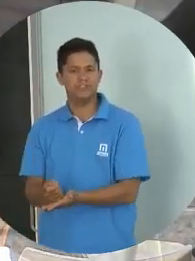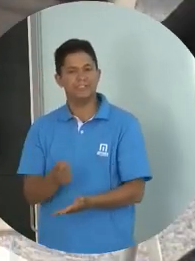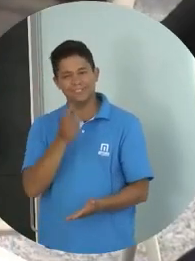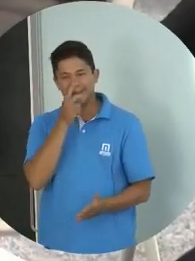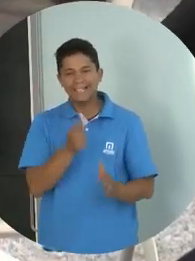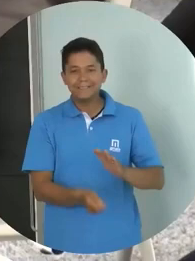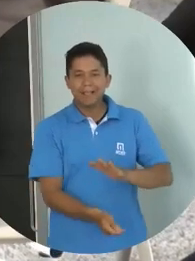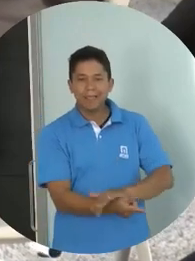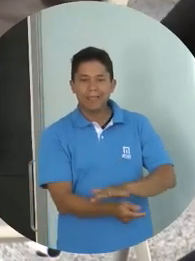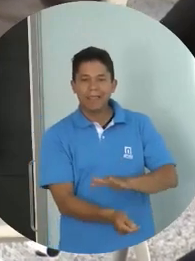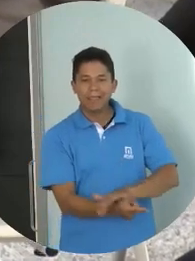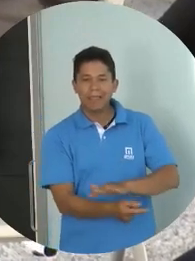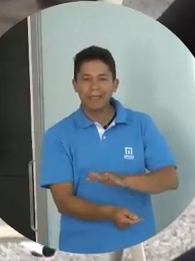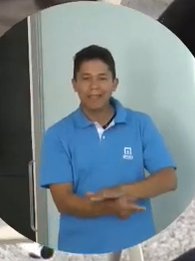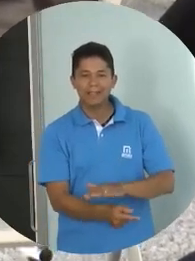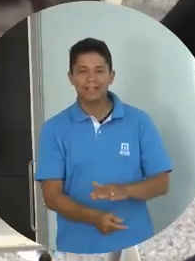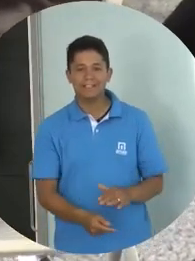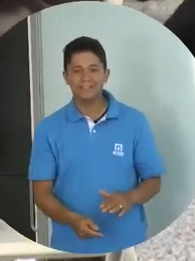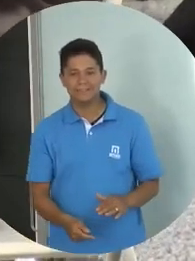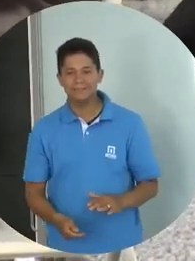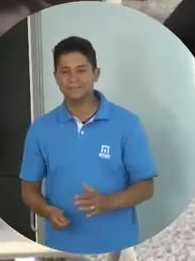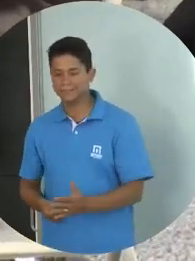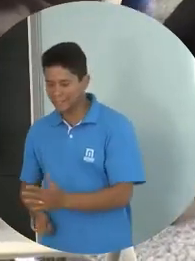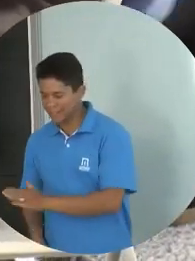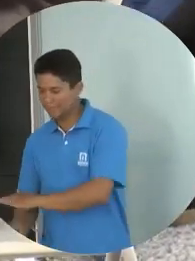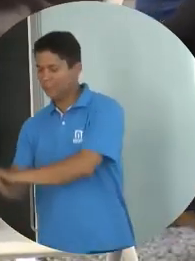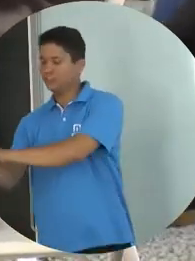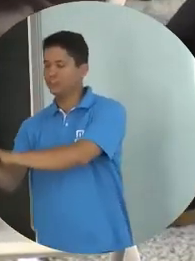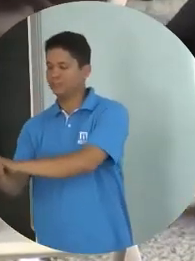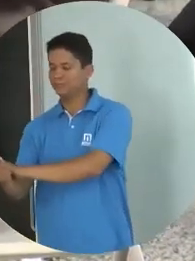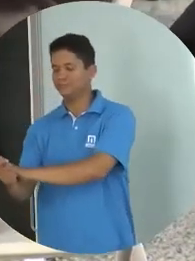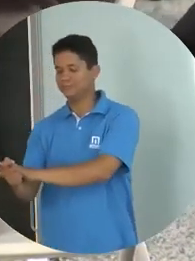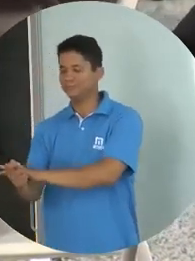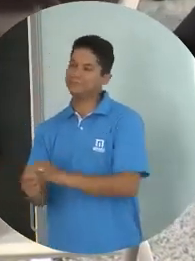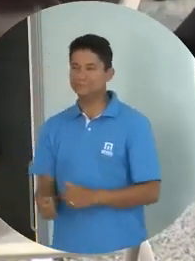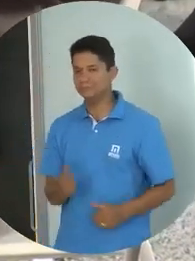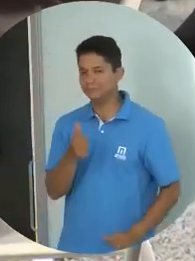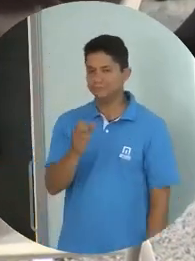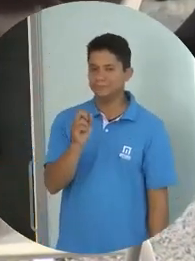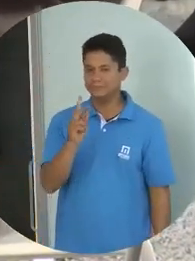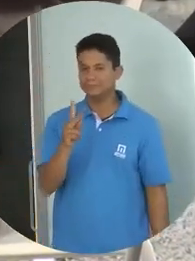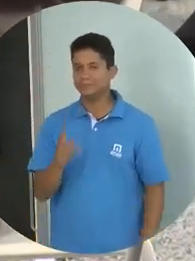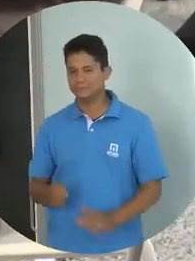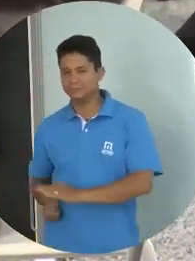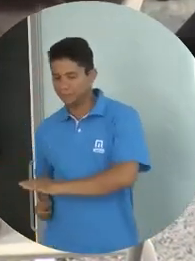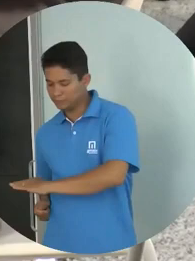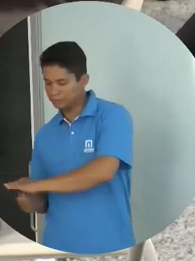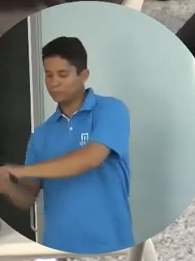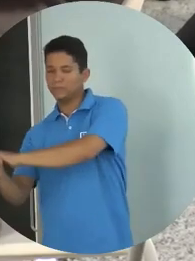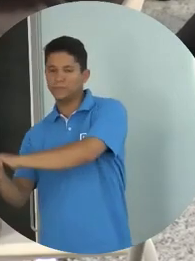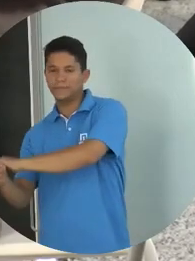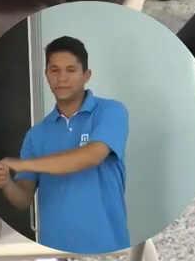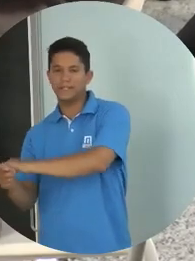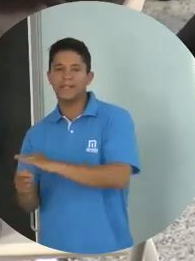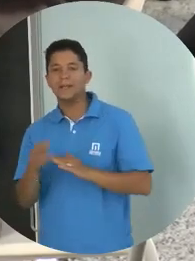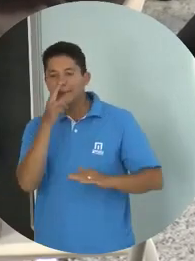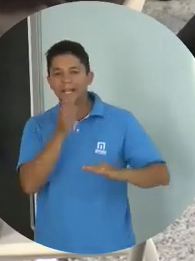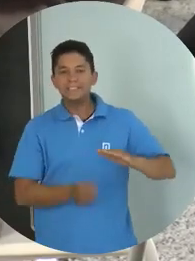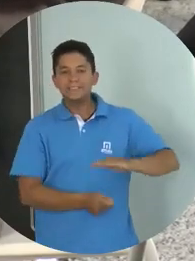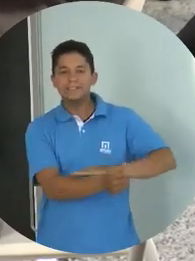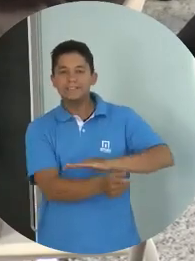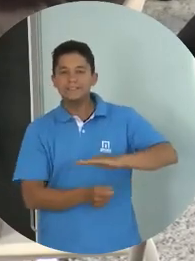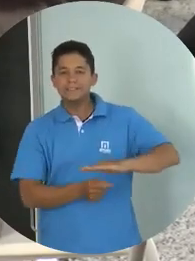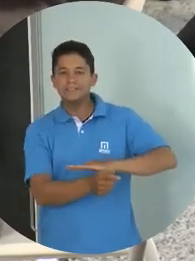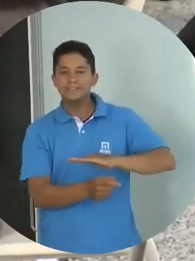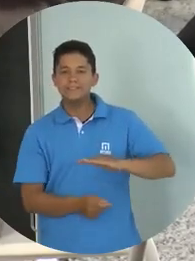No caso de recalque de galpão, né, de um pilar de galpão, você vai, injeta, quer dizer,